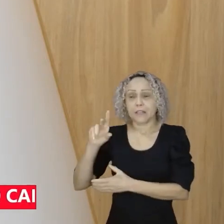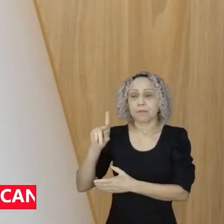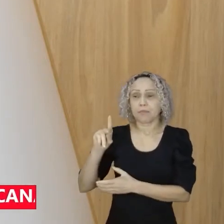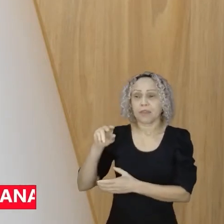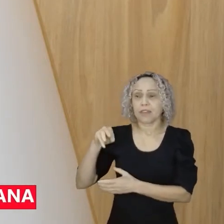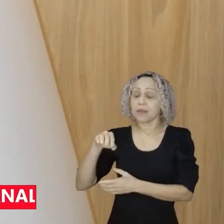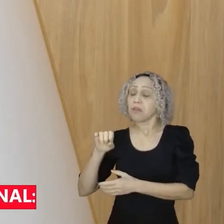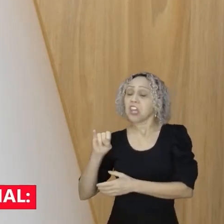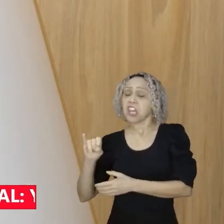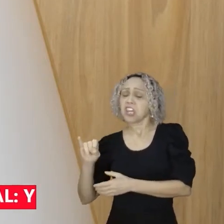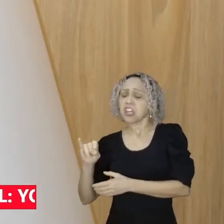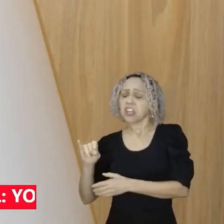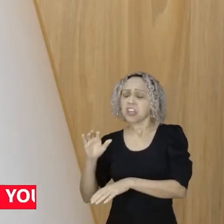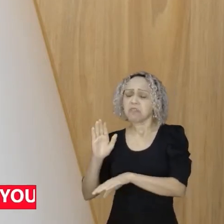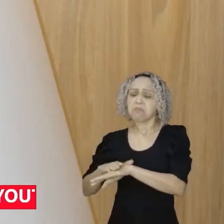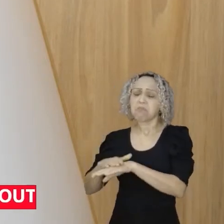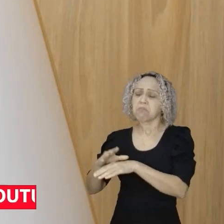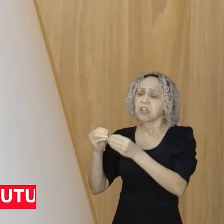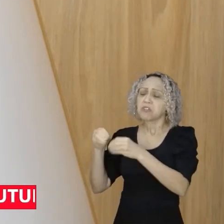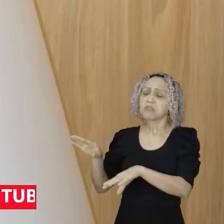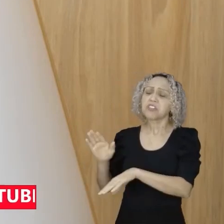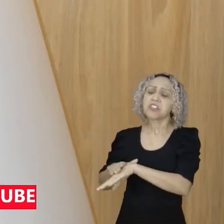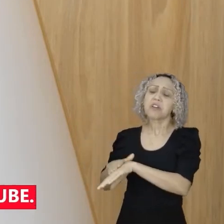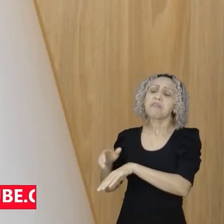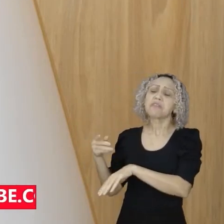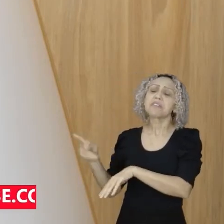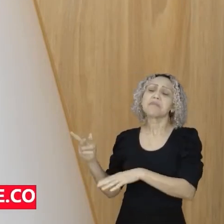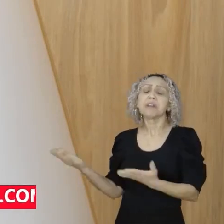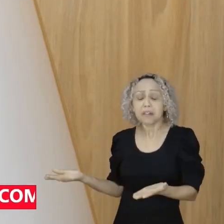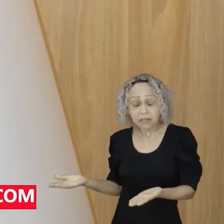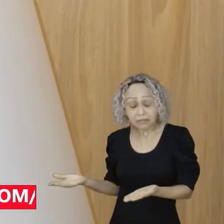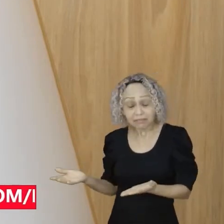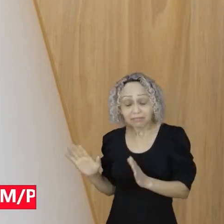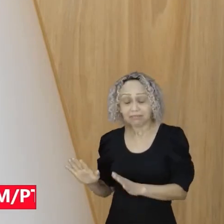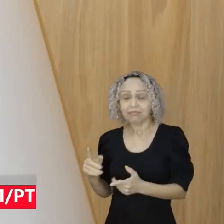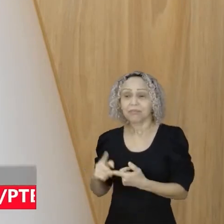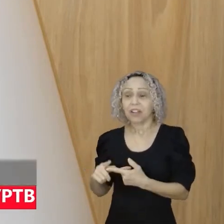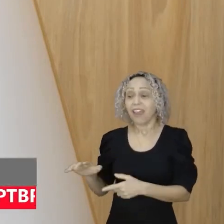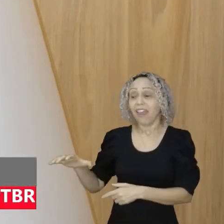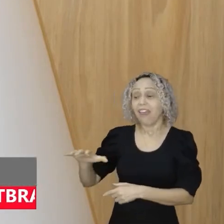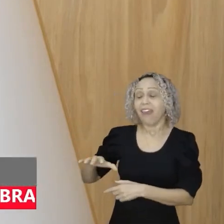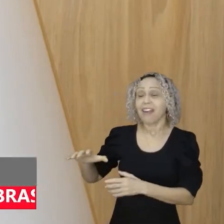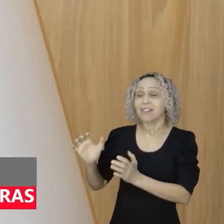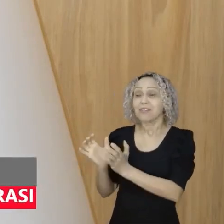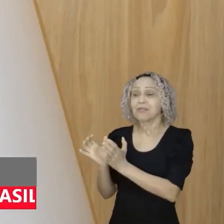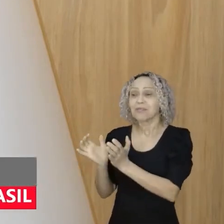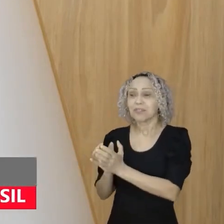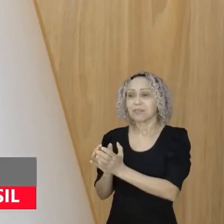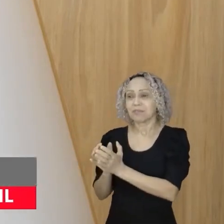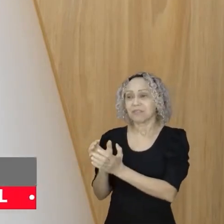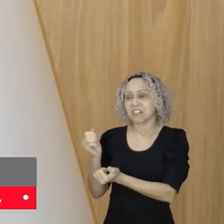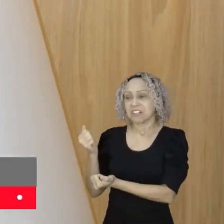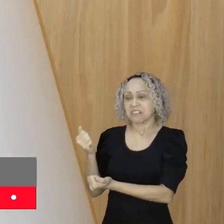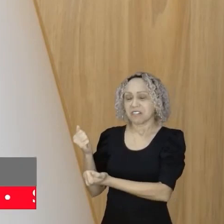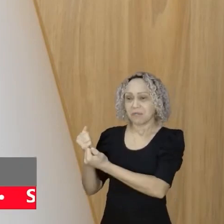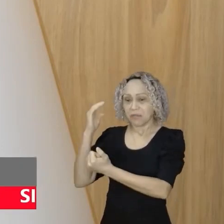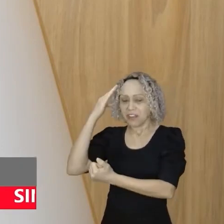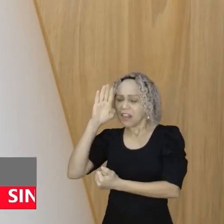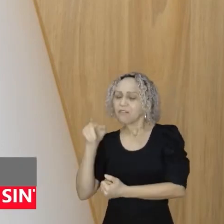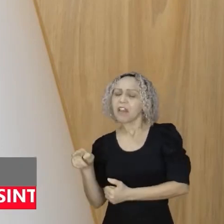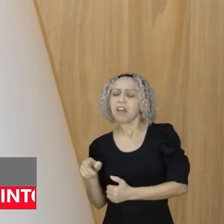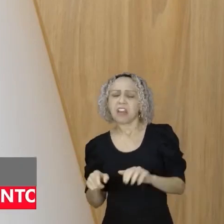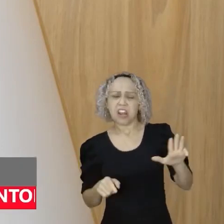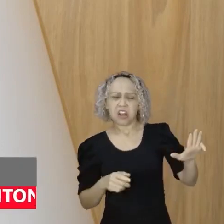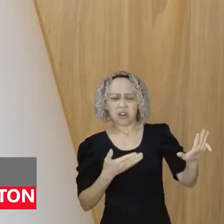Lula. O relatório deles, o voto separado deles, é tão maluco que diz que o Lula seria responsável pela tentativa